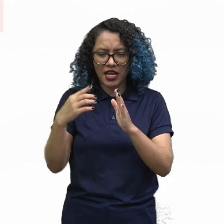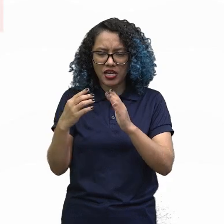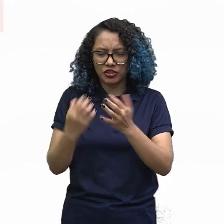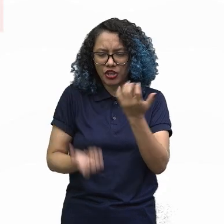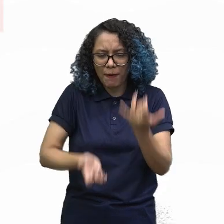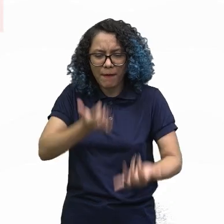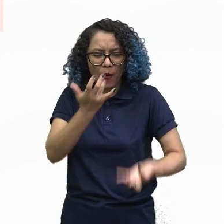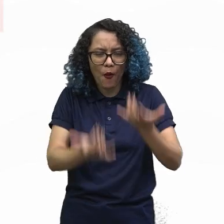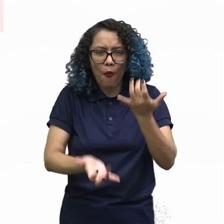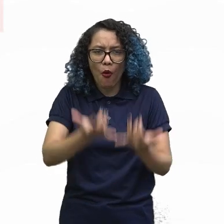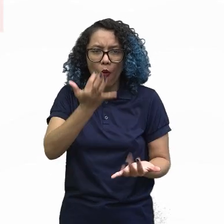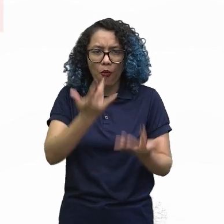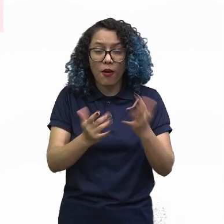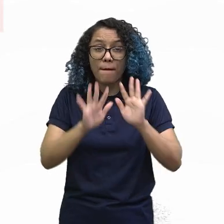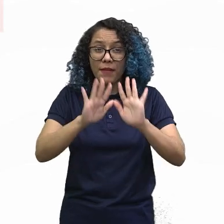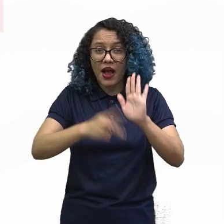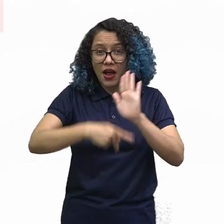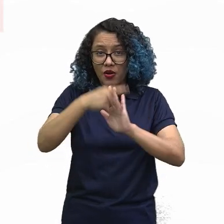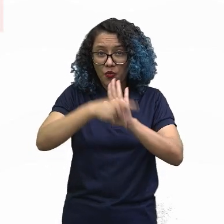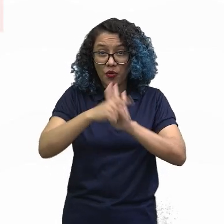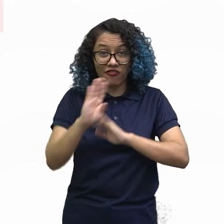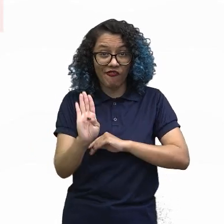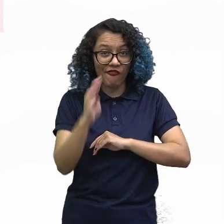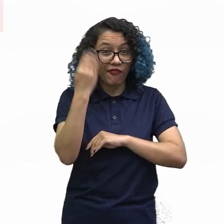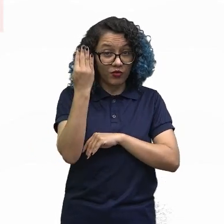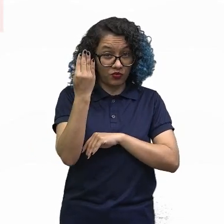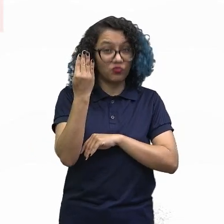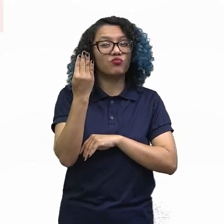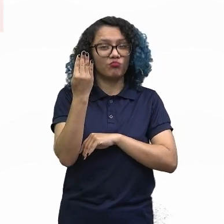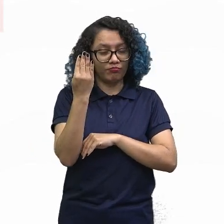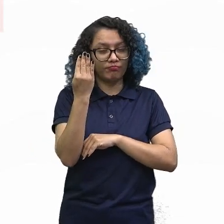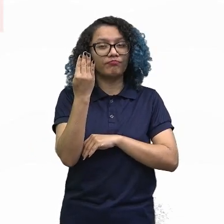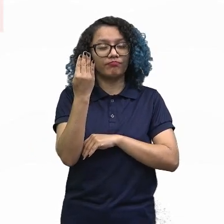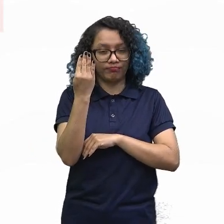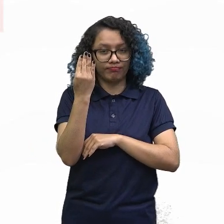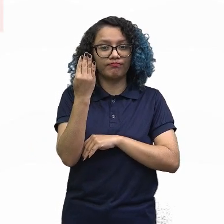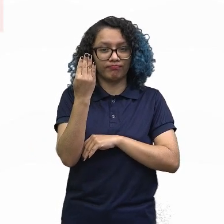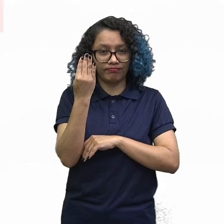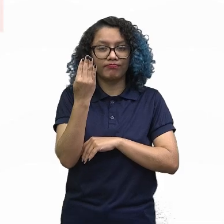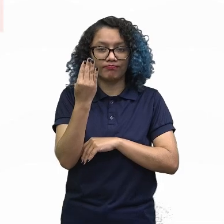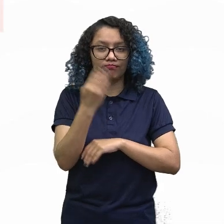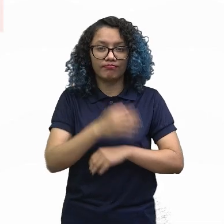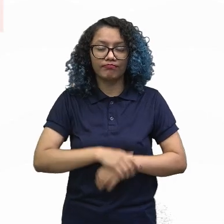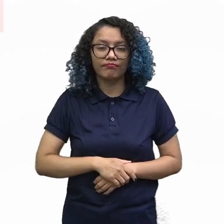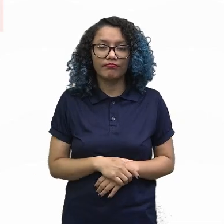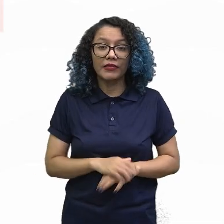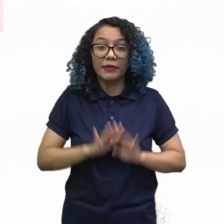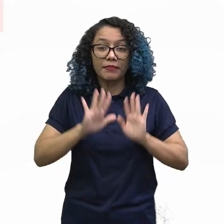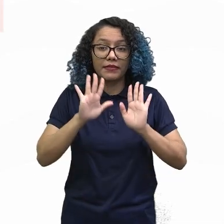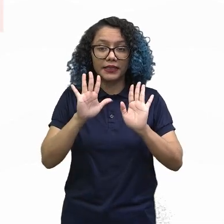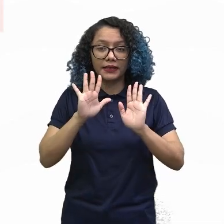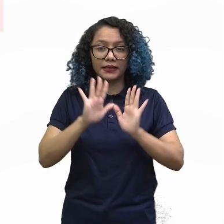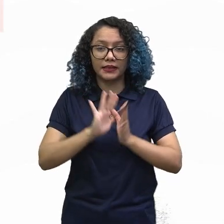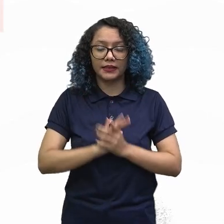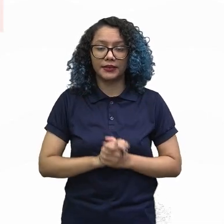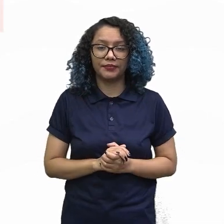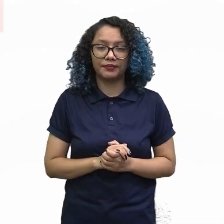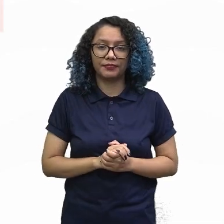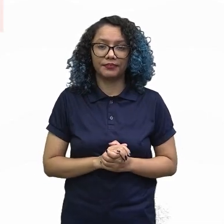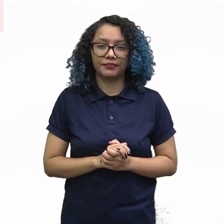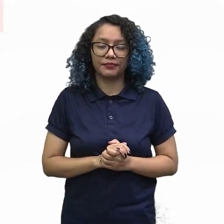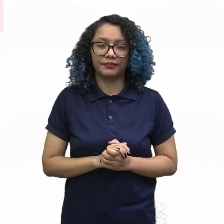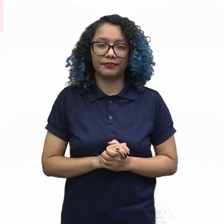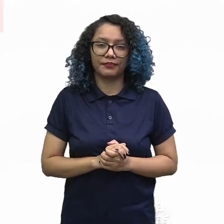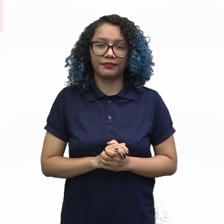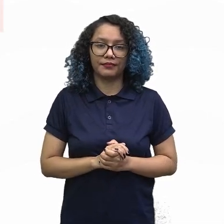Esse plano, ele era falso, tá? Esse plano, ele era falso, porém,